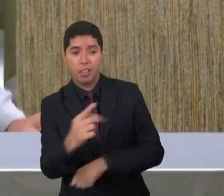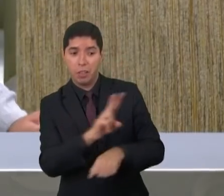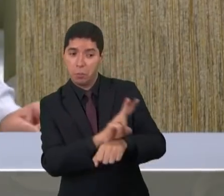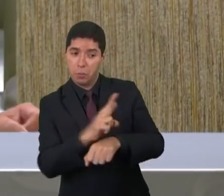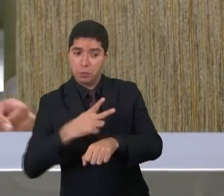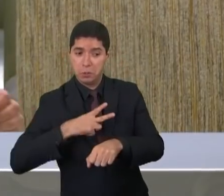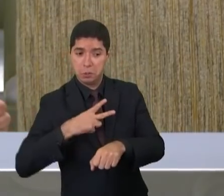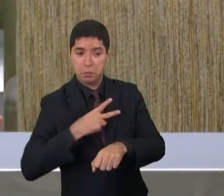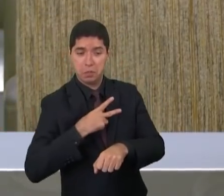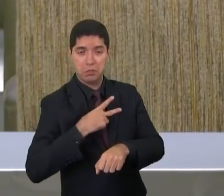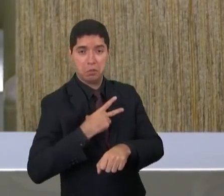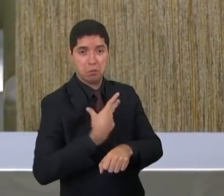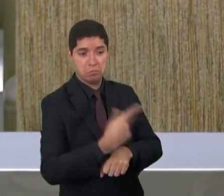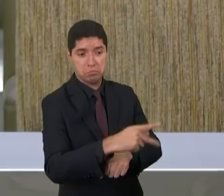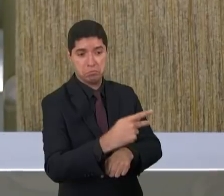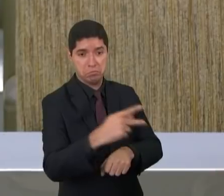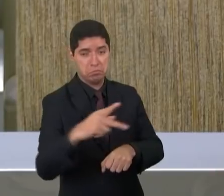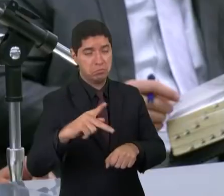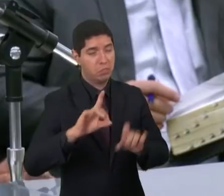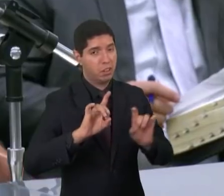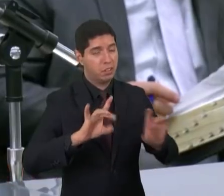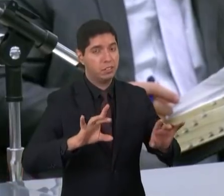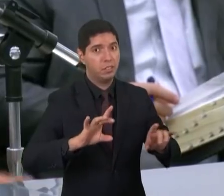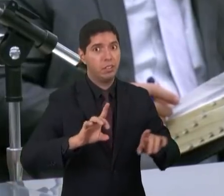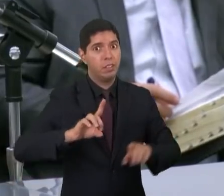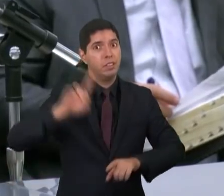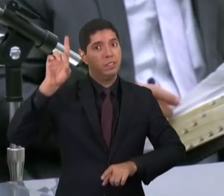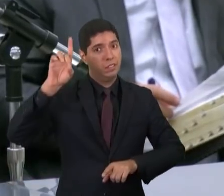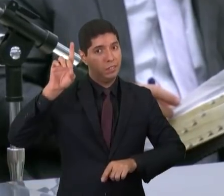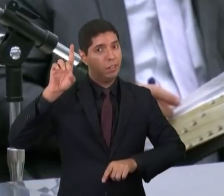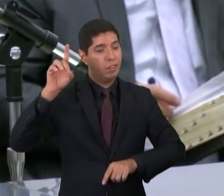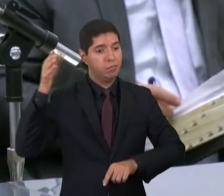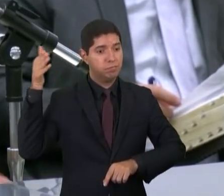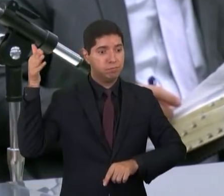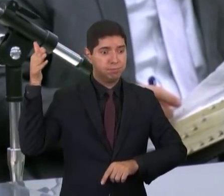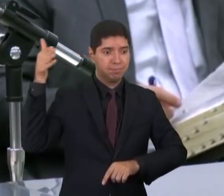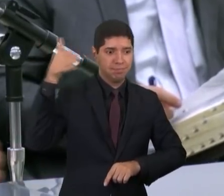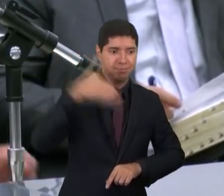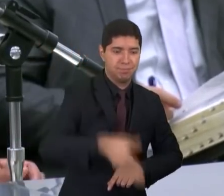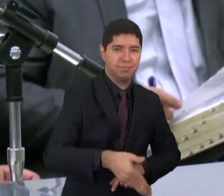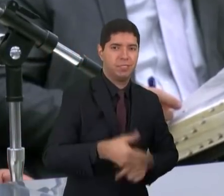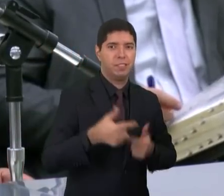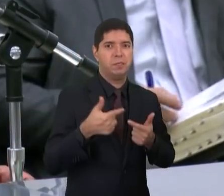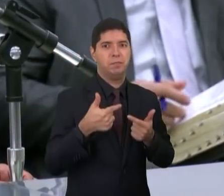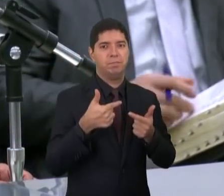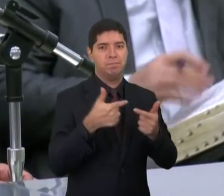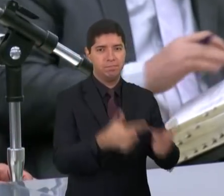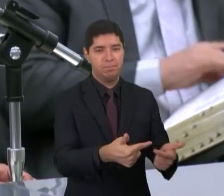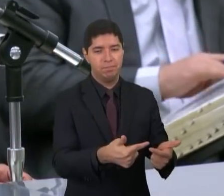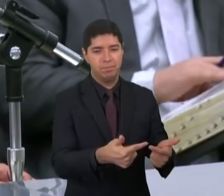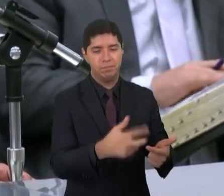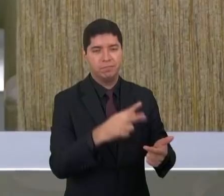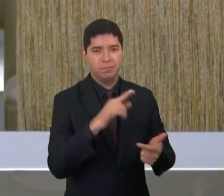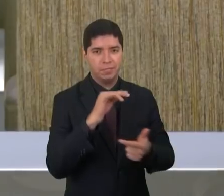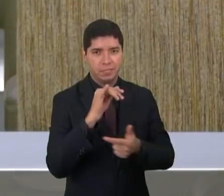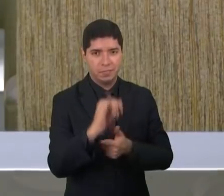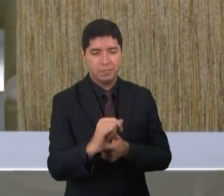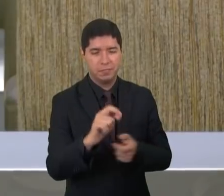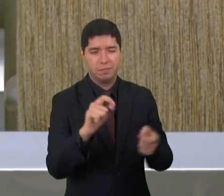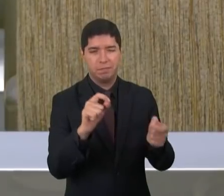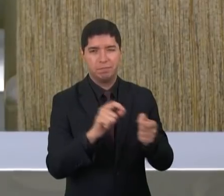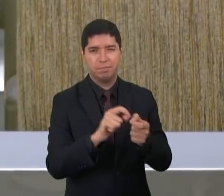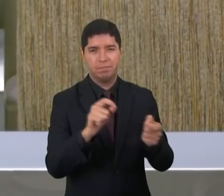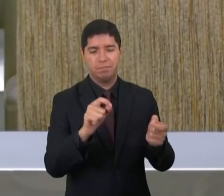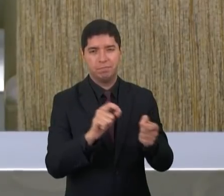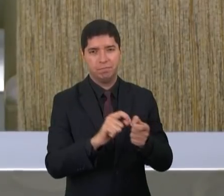de escapar. Porque o Deus Todo-Poderoso, Ele vai agir. Ele vai